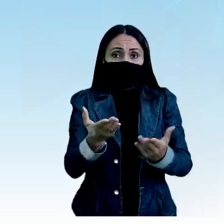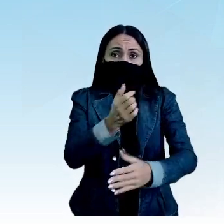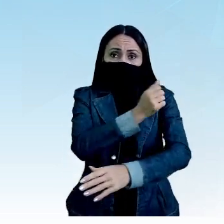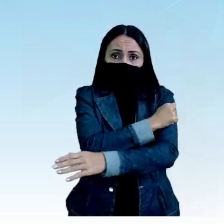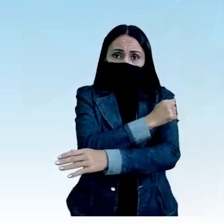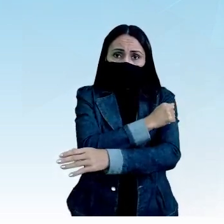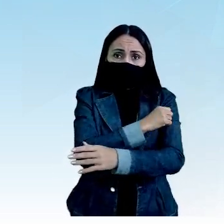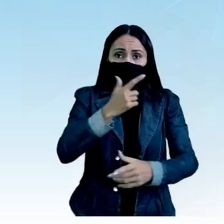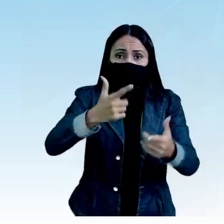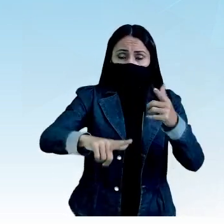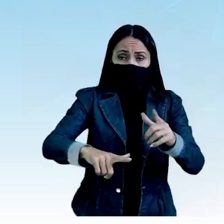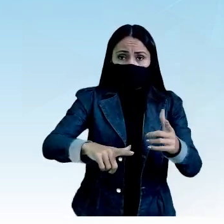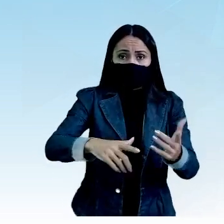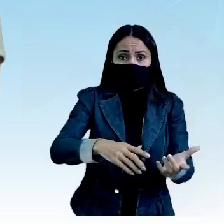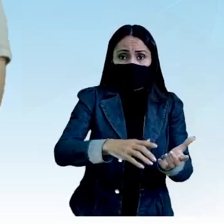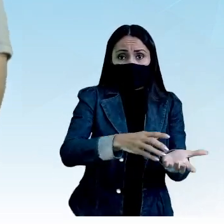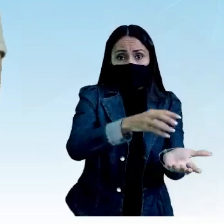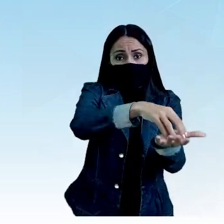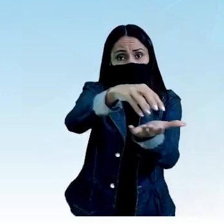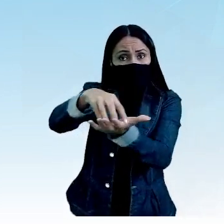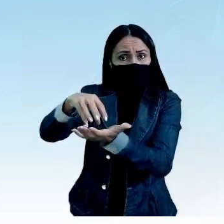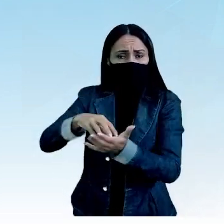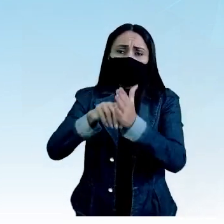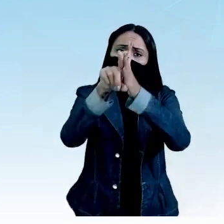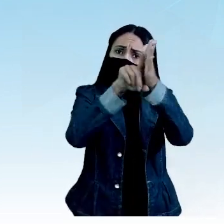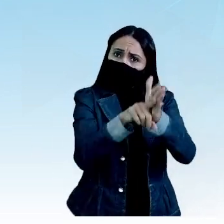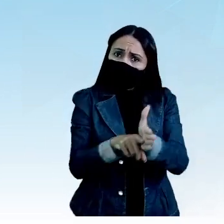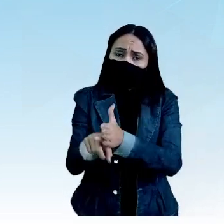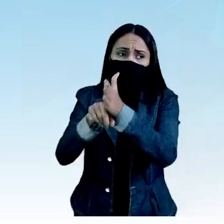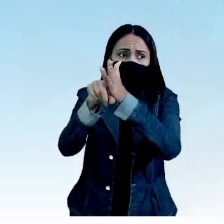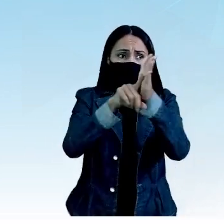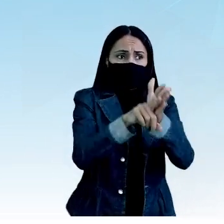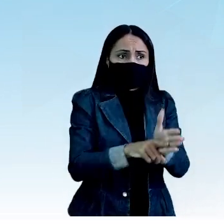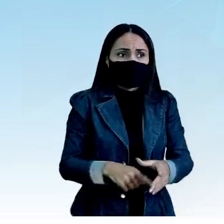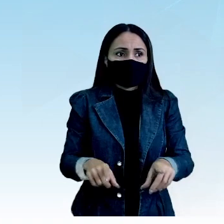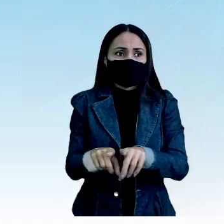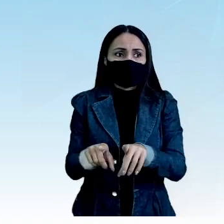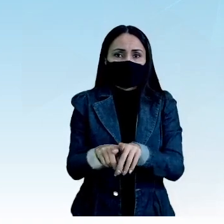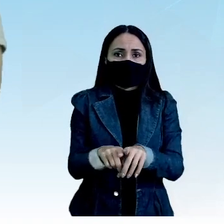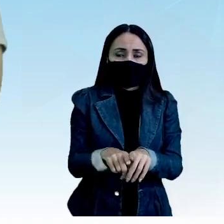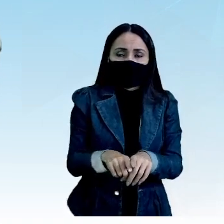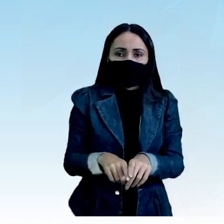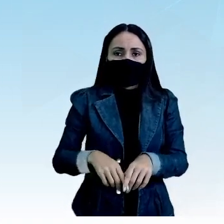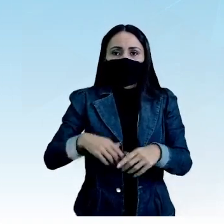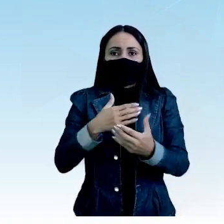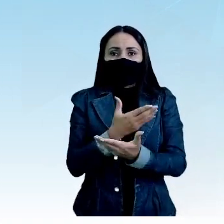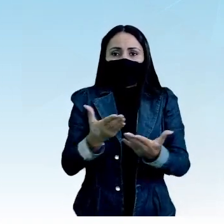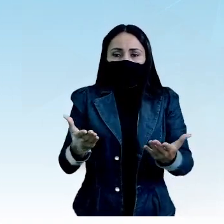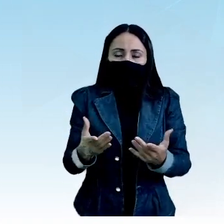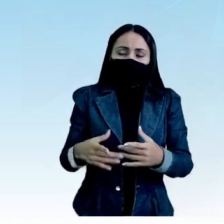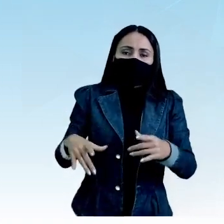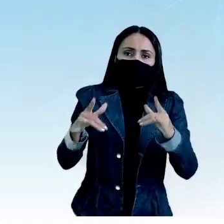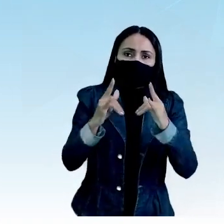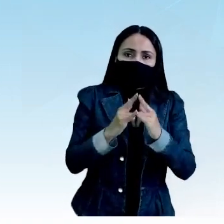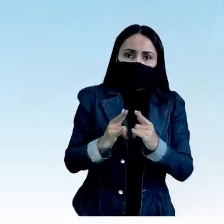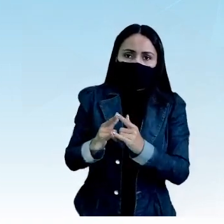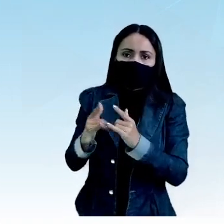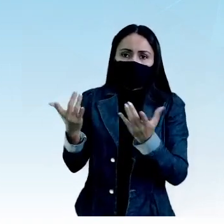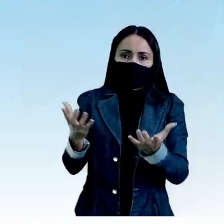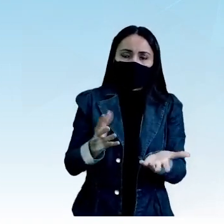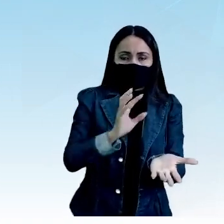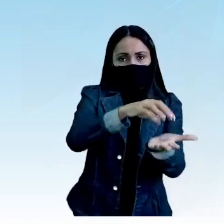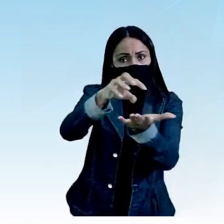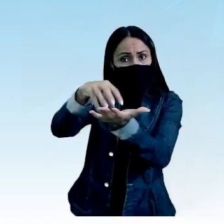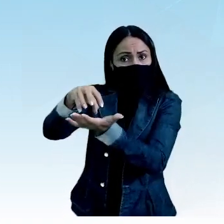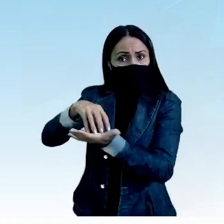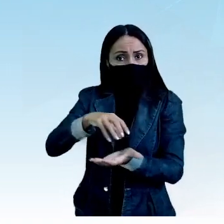outras cidades, aliás, que tal pesquisar um pouco também sobre as entidades, as agremiações